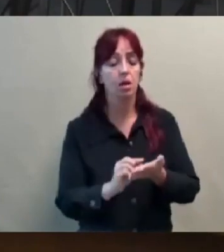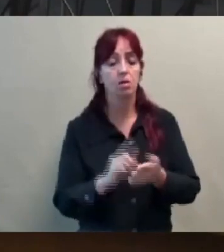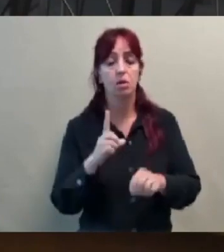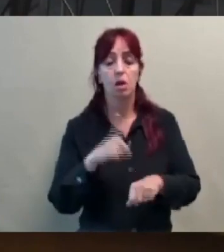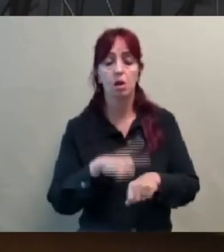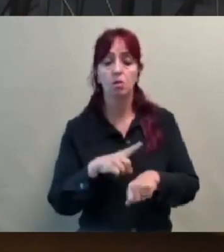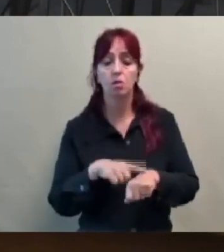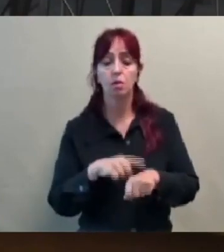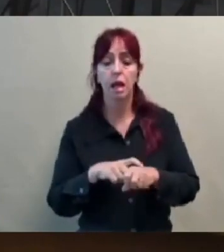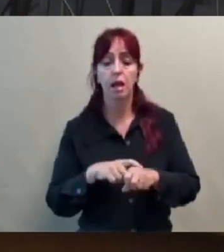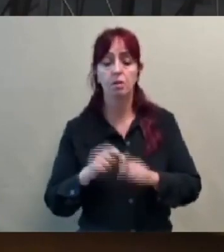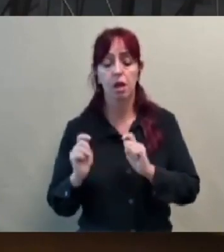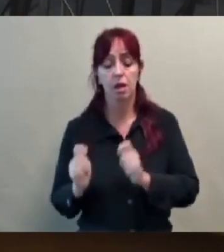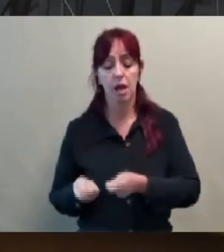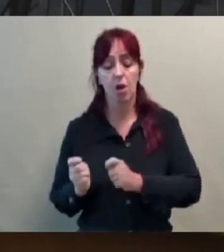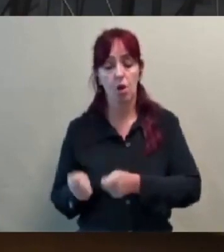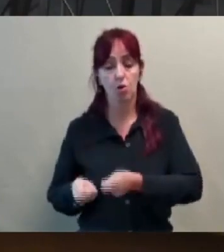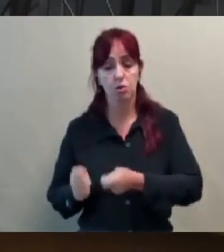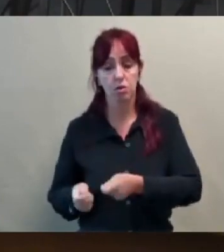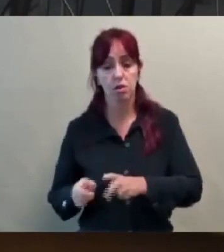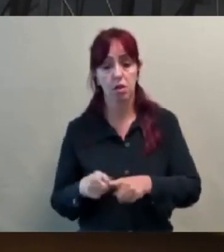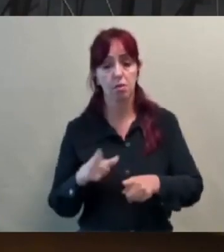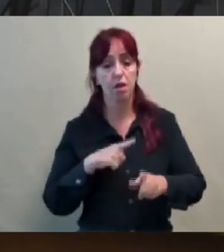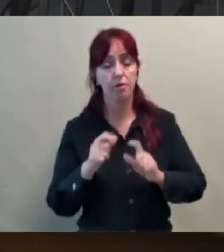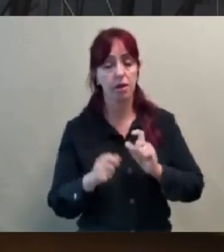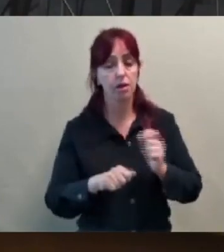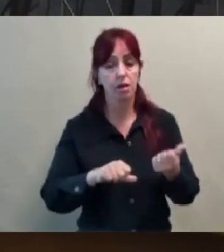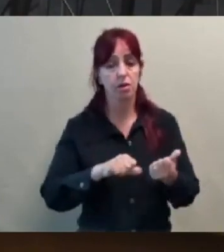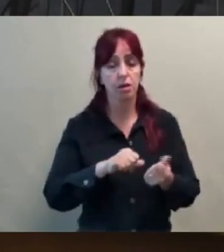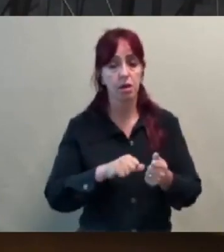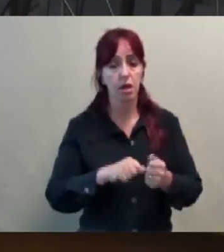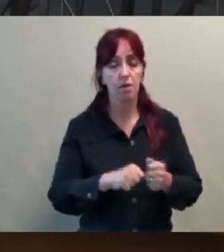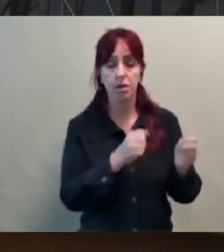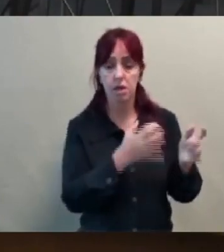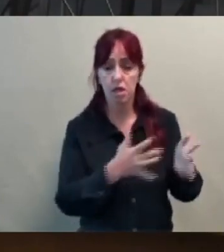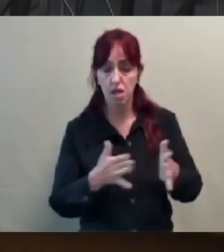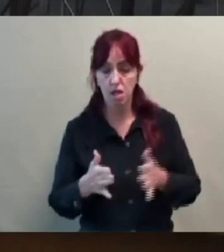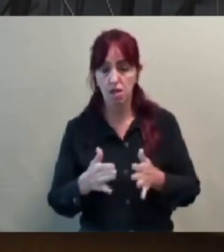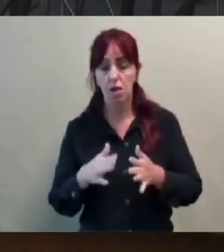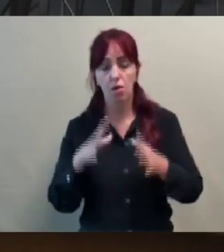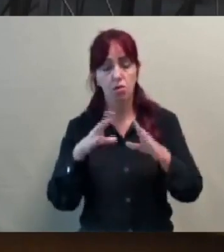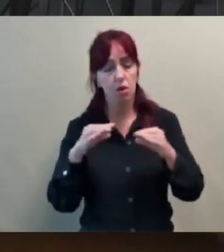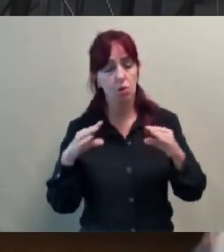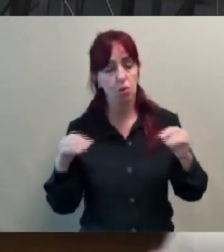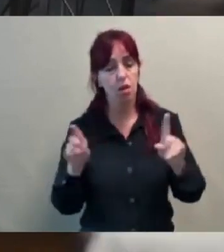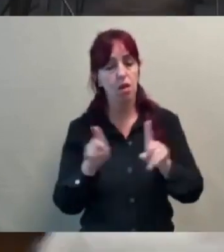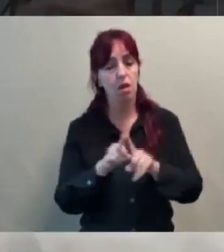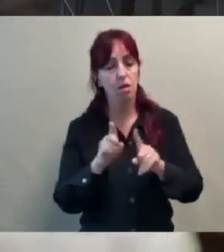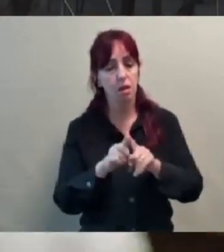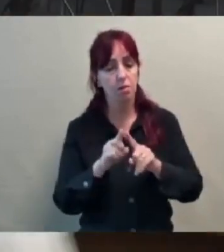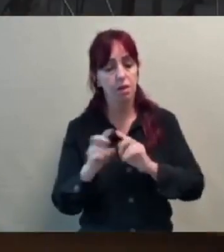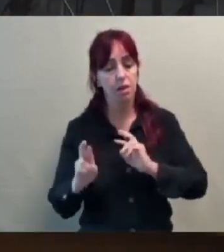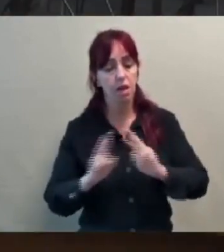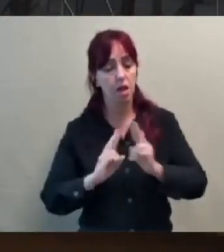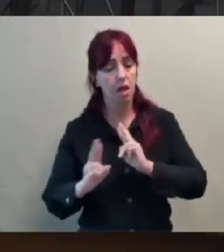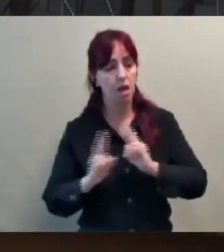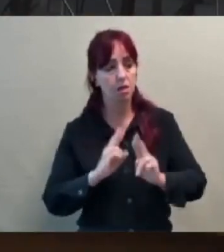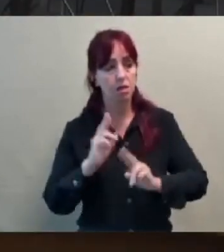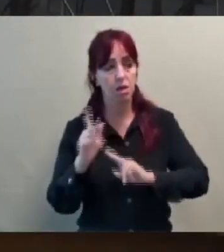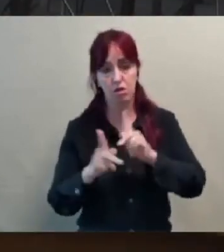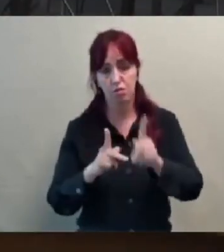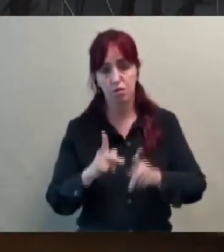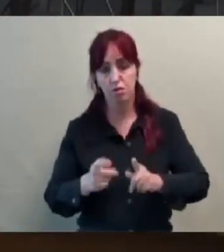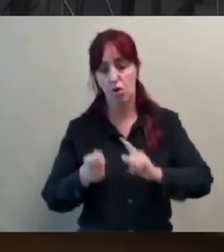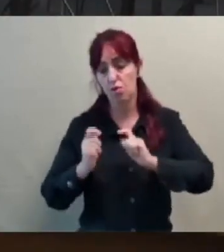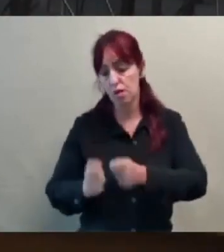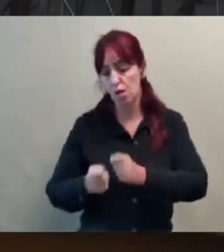carroças, que vai ter toda uma transição tranquila também em relação aos carroceiros. Foi algo importante,